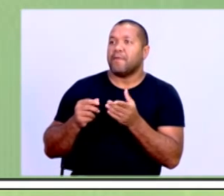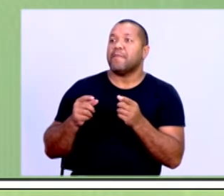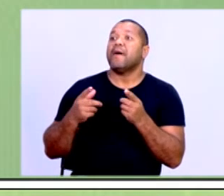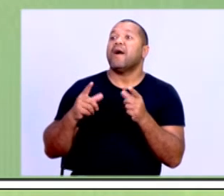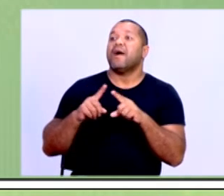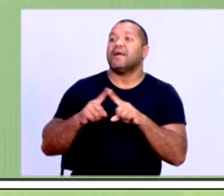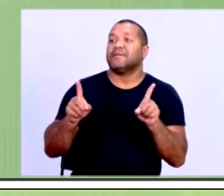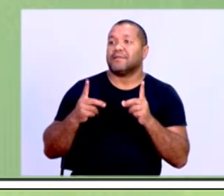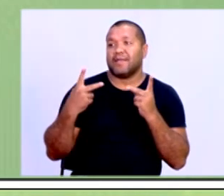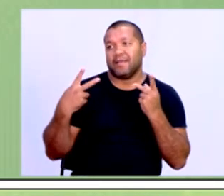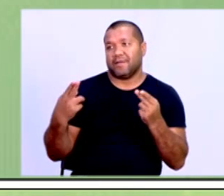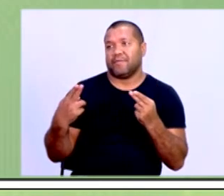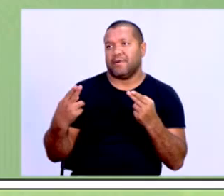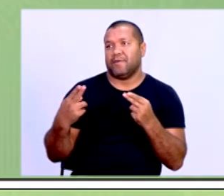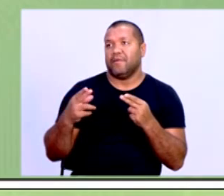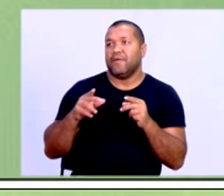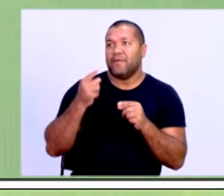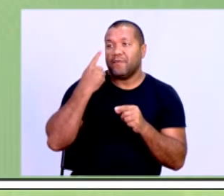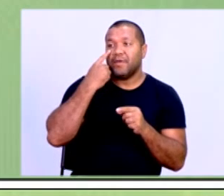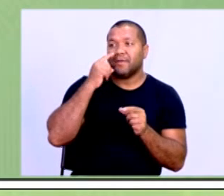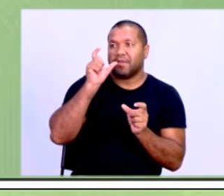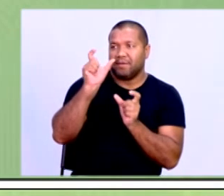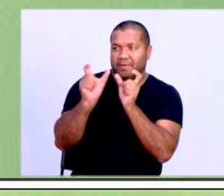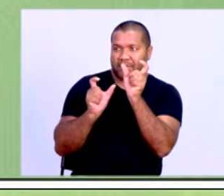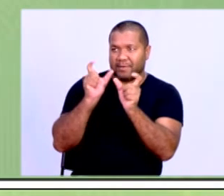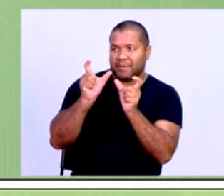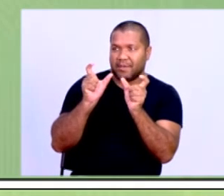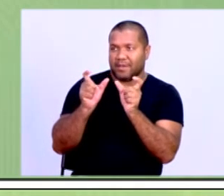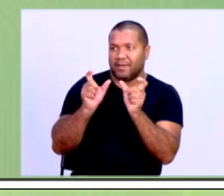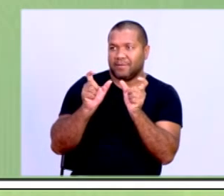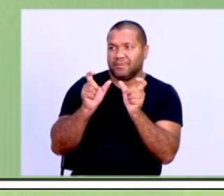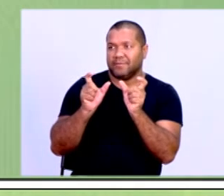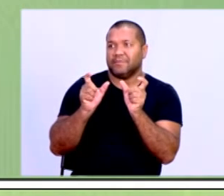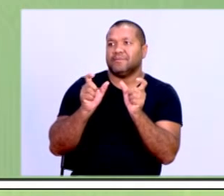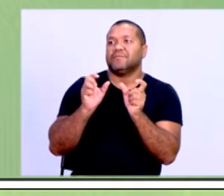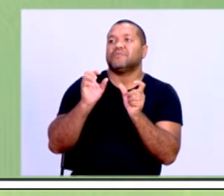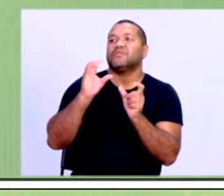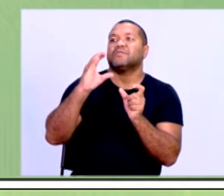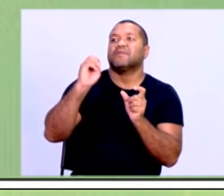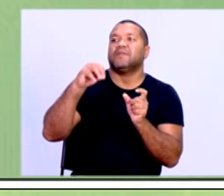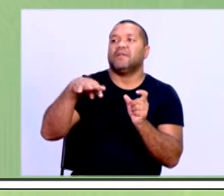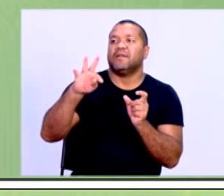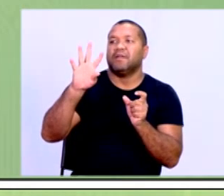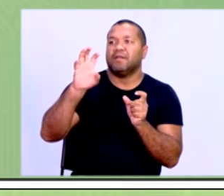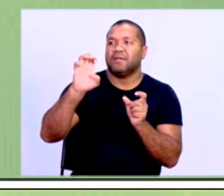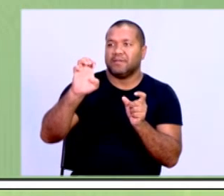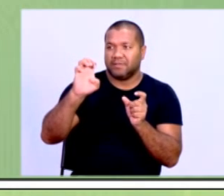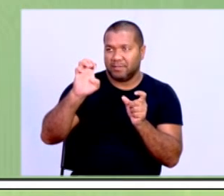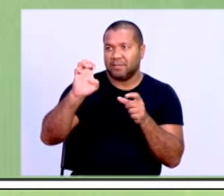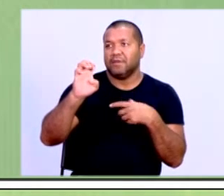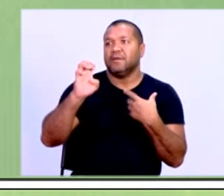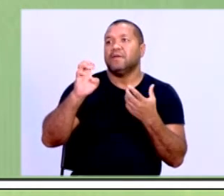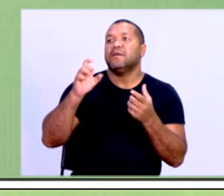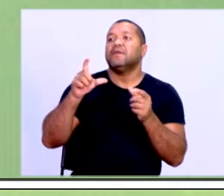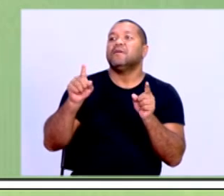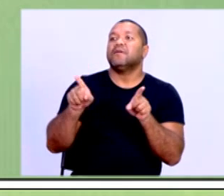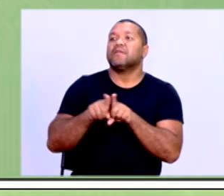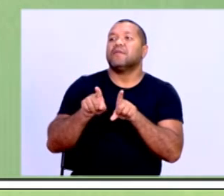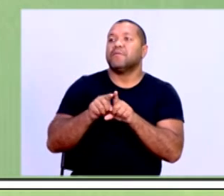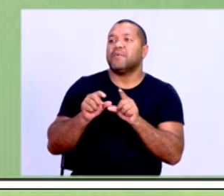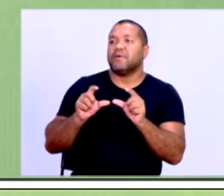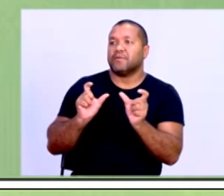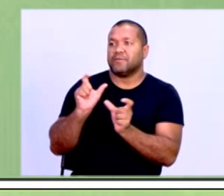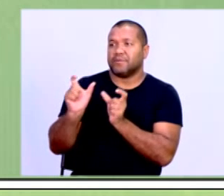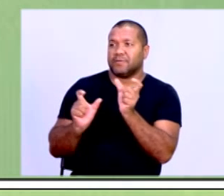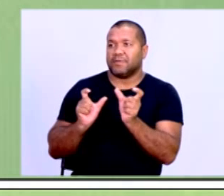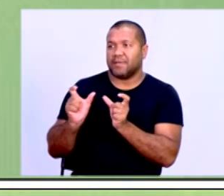aqui eu tenho os dados dos clientes armazenados num banco de dados, e aqui também eu tenho os dados armazenados